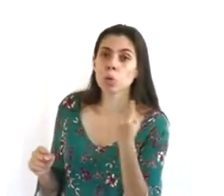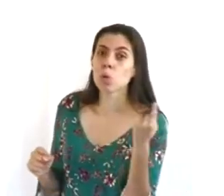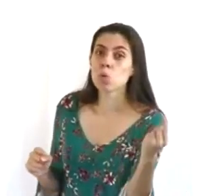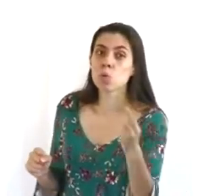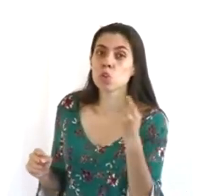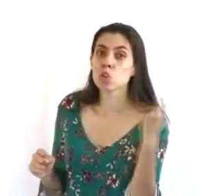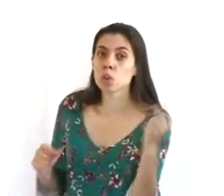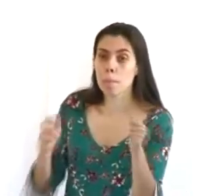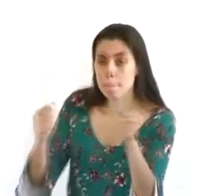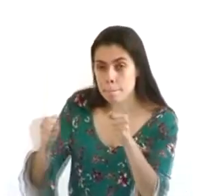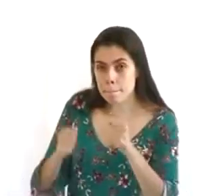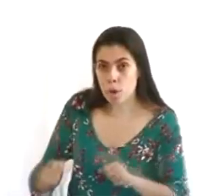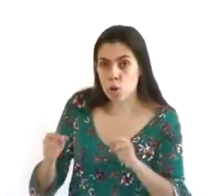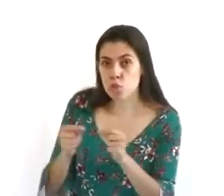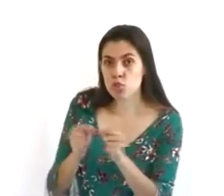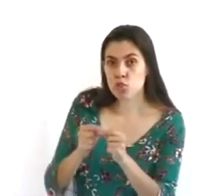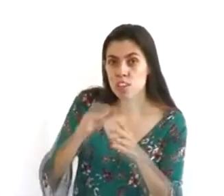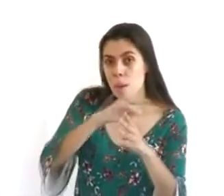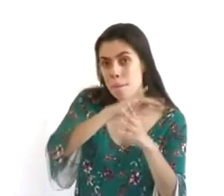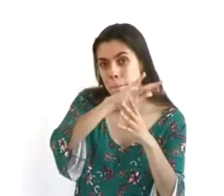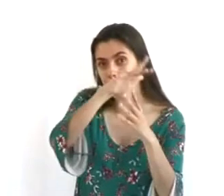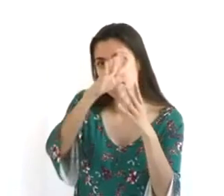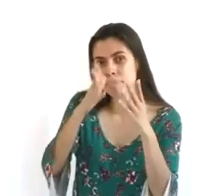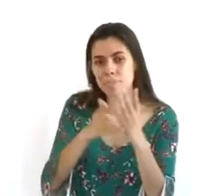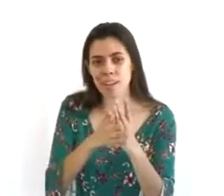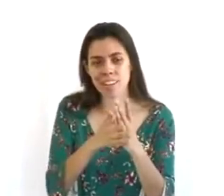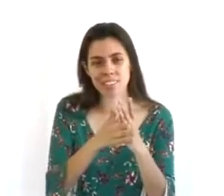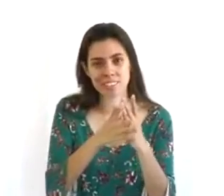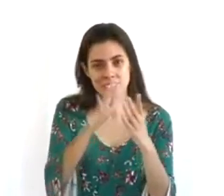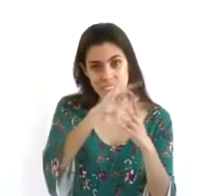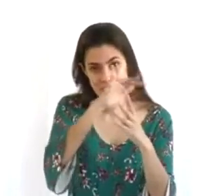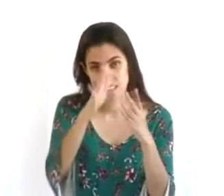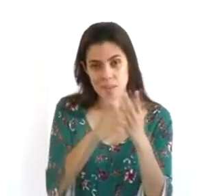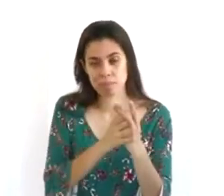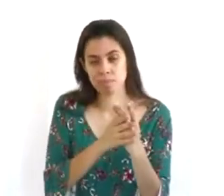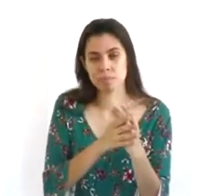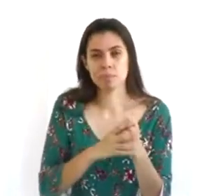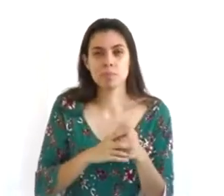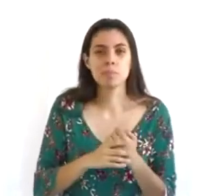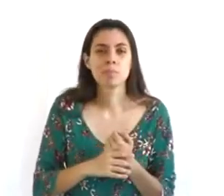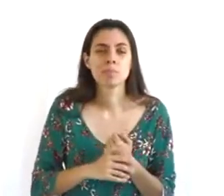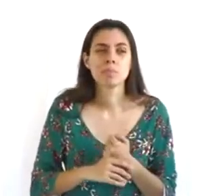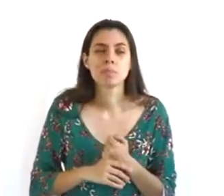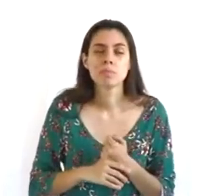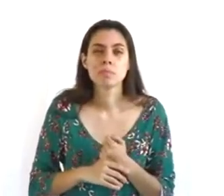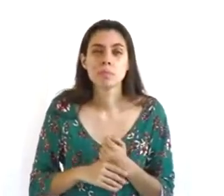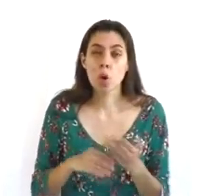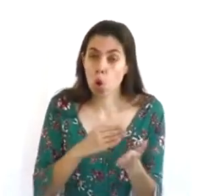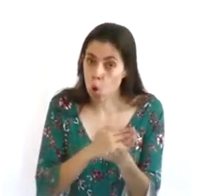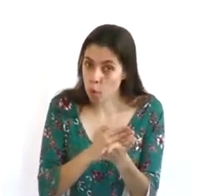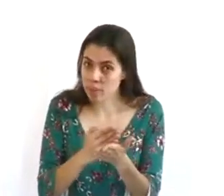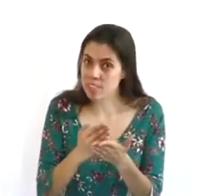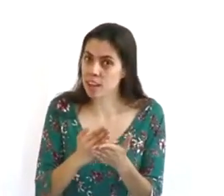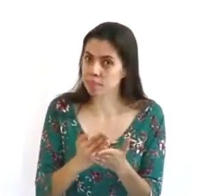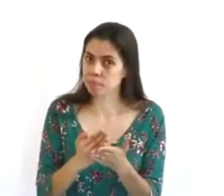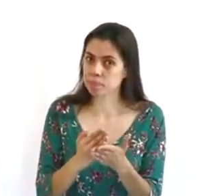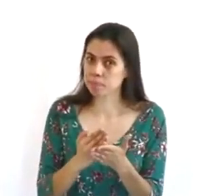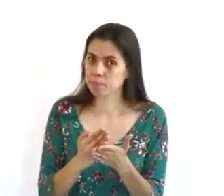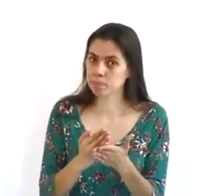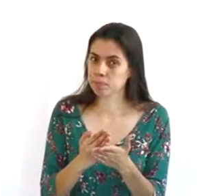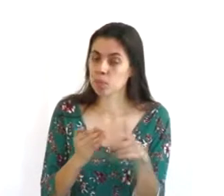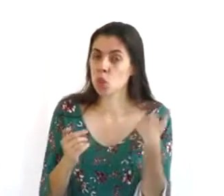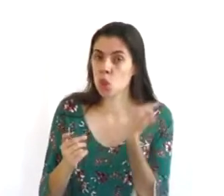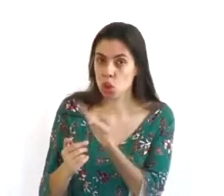opera grandes maravilhas, está escrito aí no verso 4. Então, inicialmente, igreja, irmãos, você que está em casa,